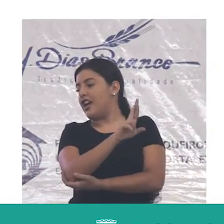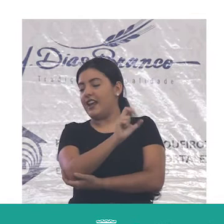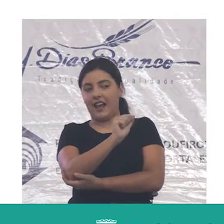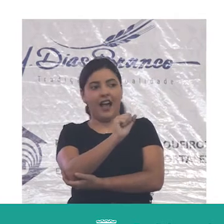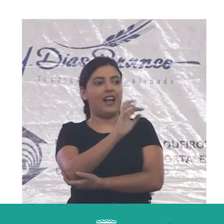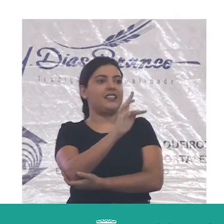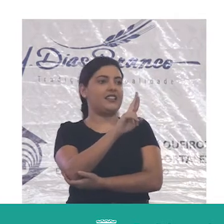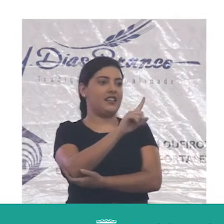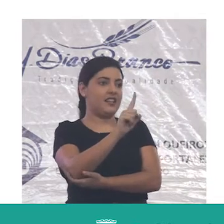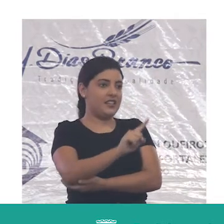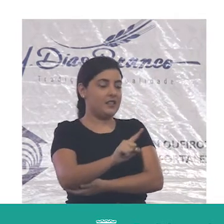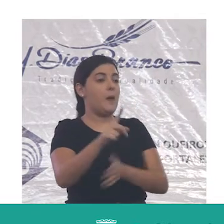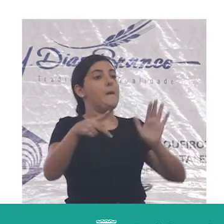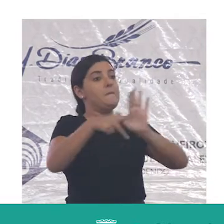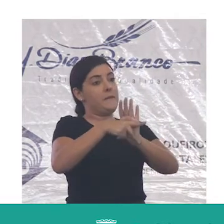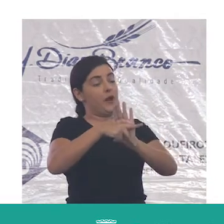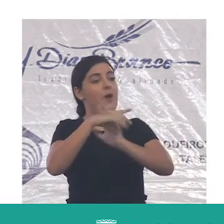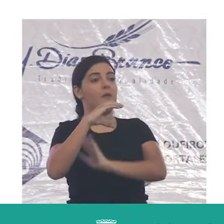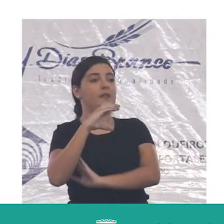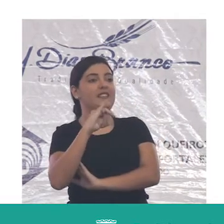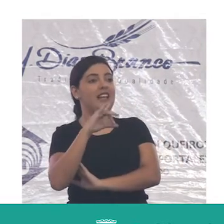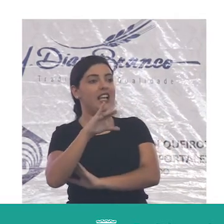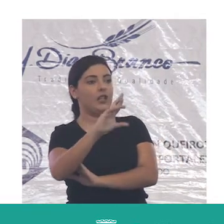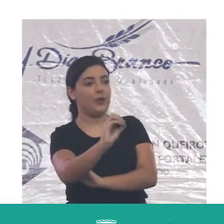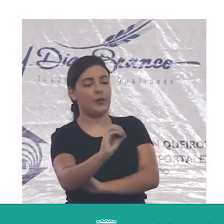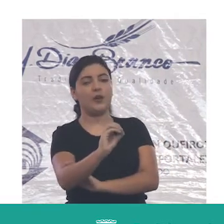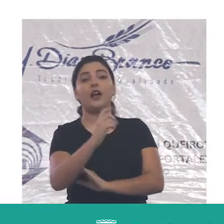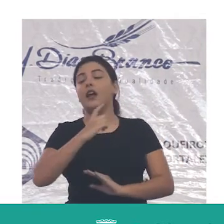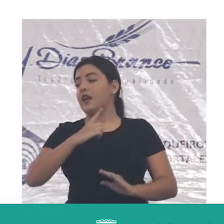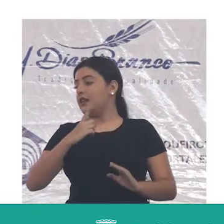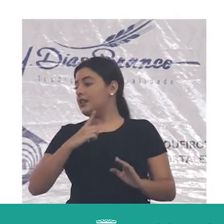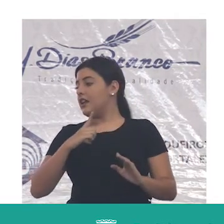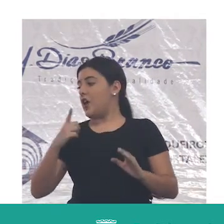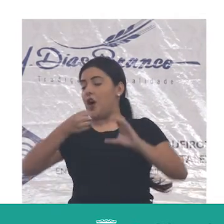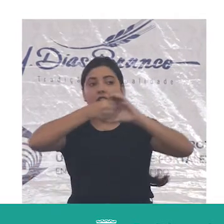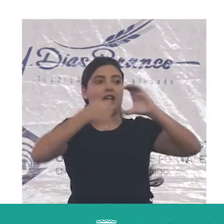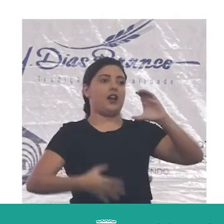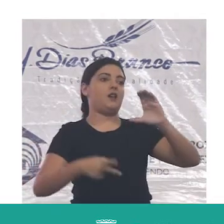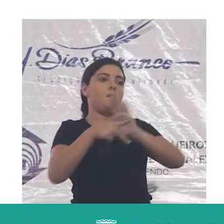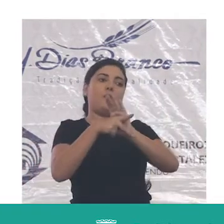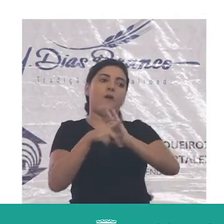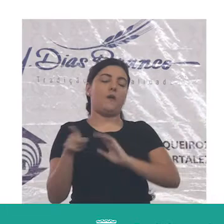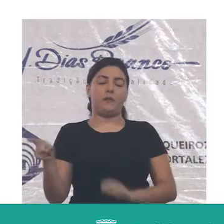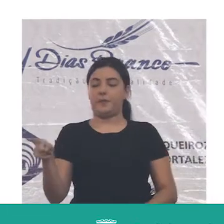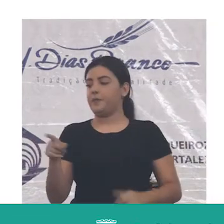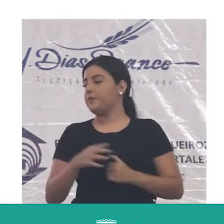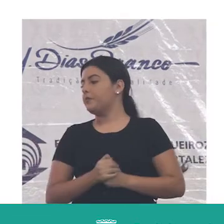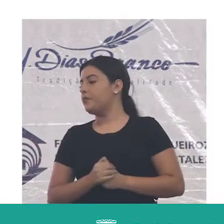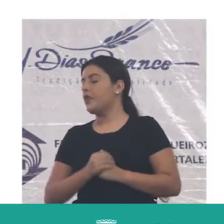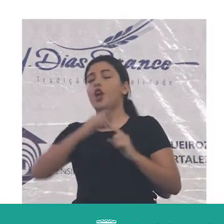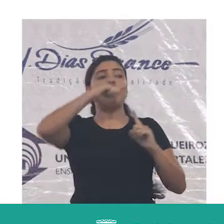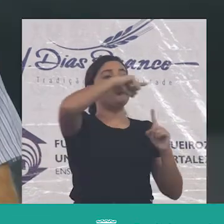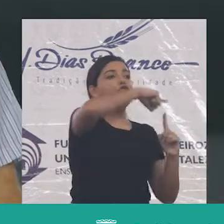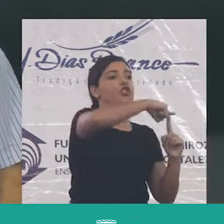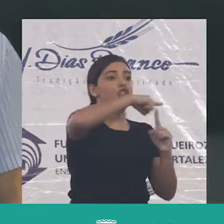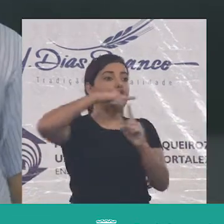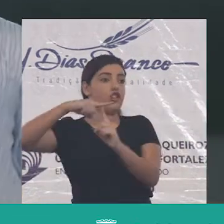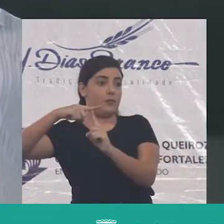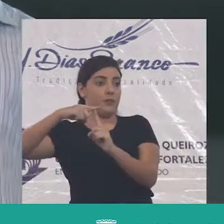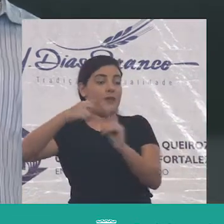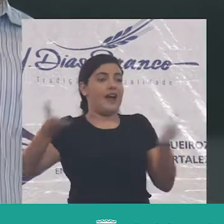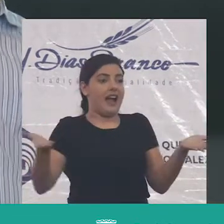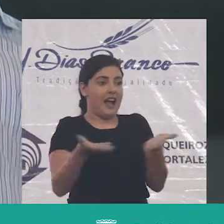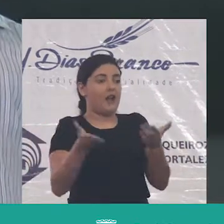de geratriz do cilindro, tá ok? Esses são os elementos que compõem essa figura. E os tipos de cilindro, como eu